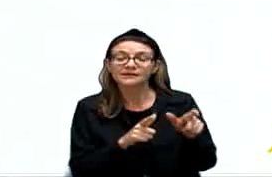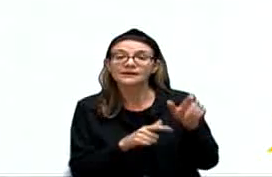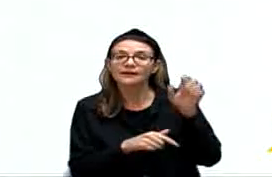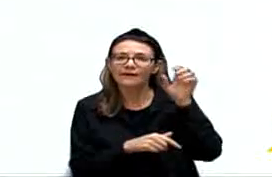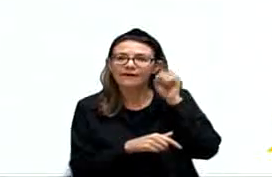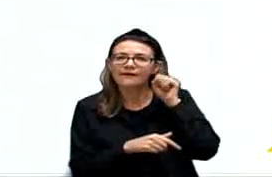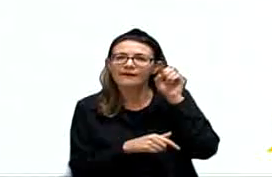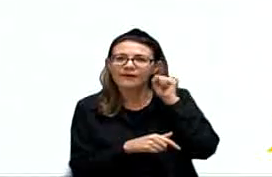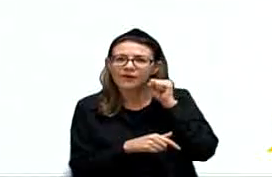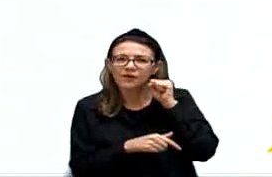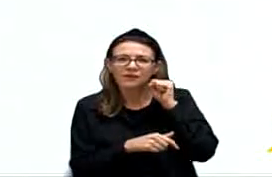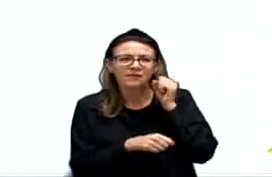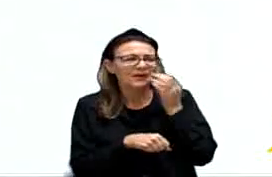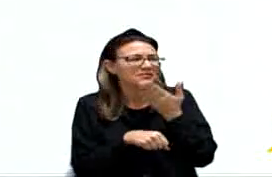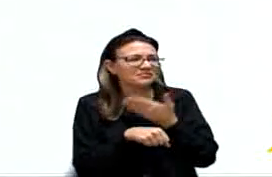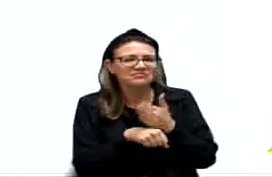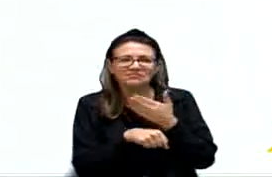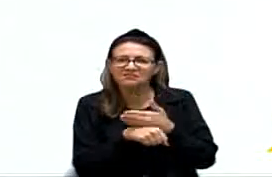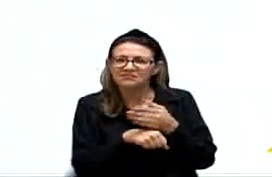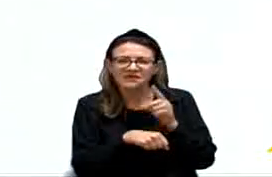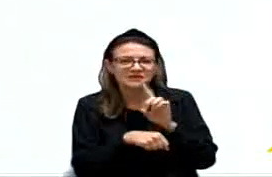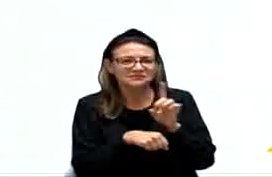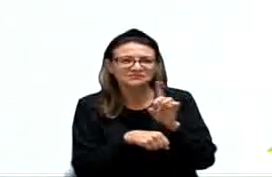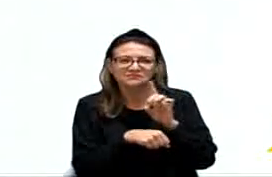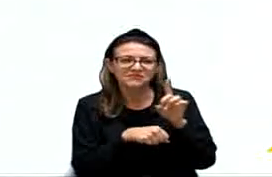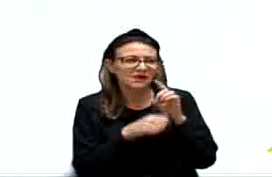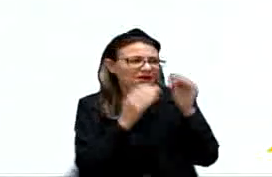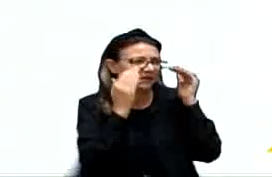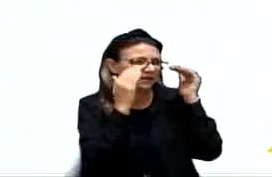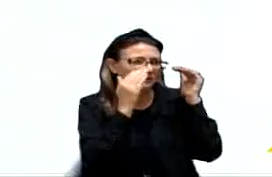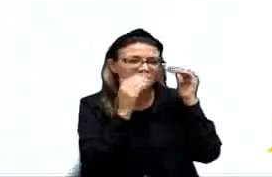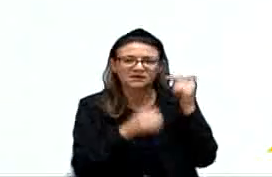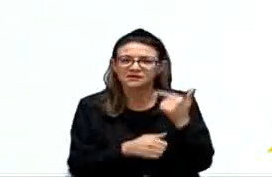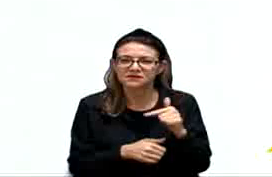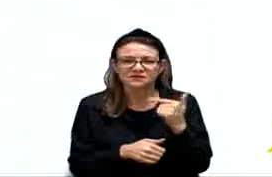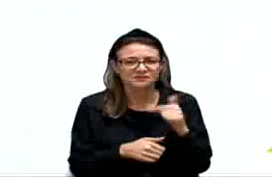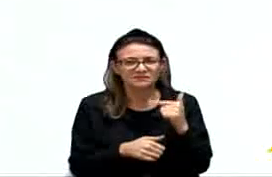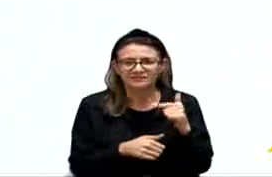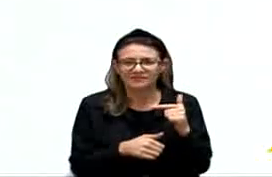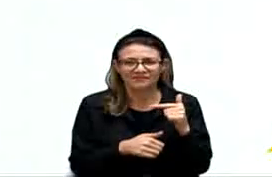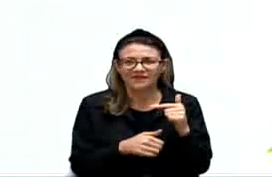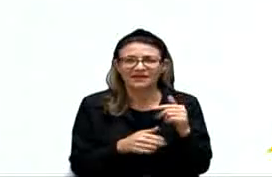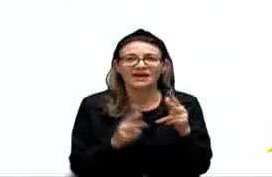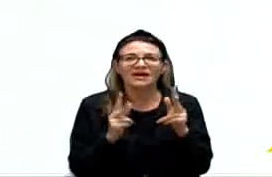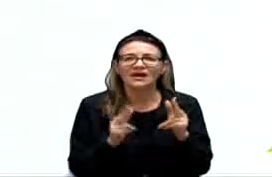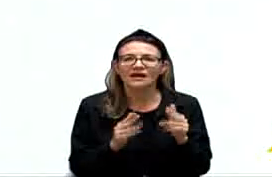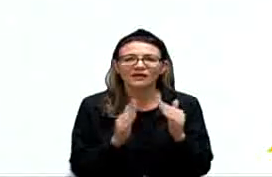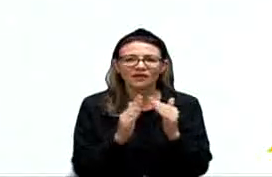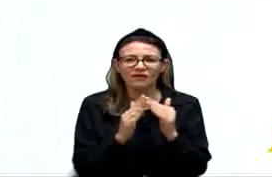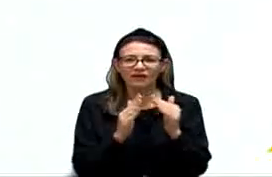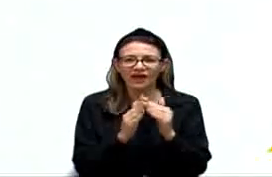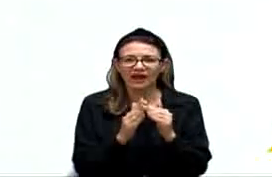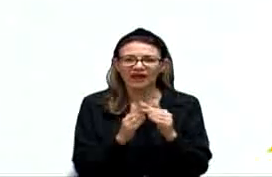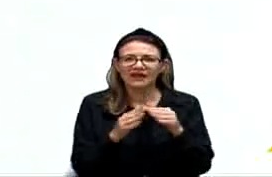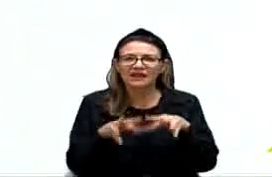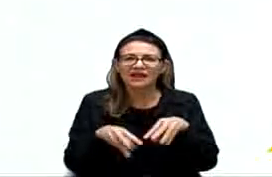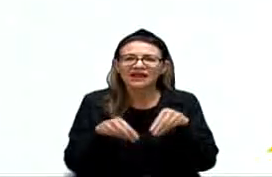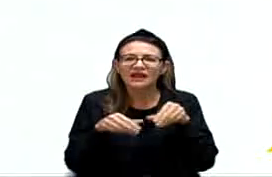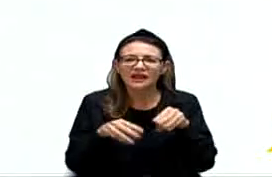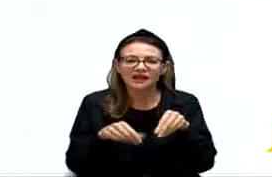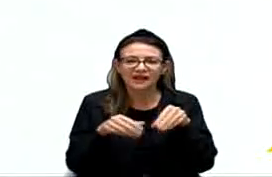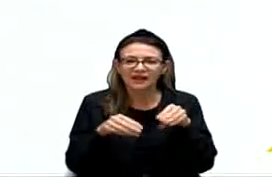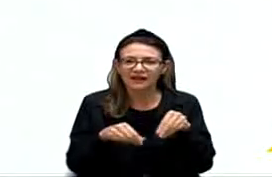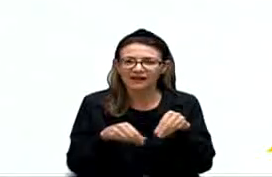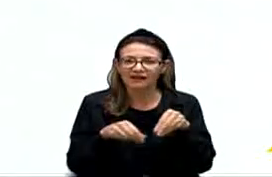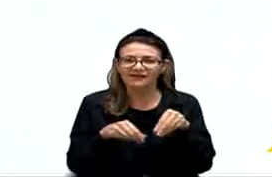palavras e não as pratica será comparada a um homem insensato que edificou sua casa sobre areia e